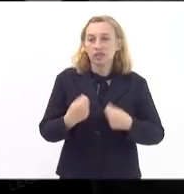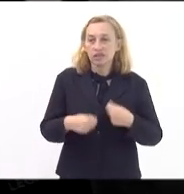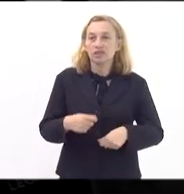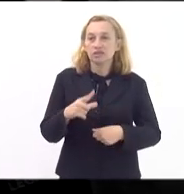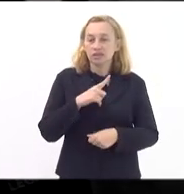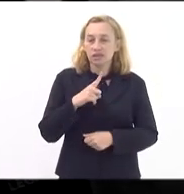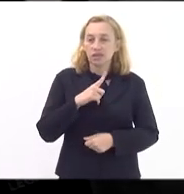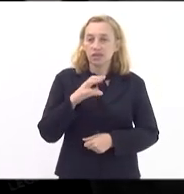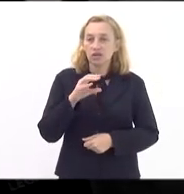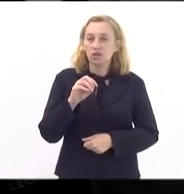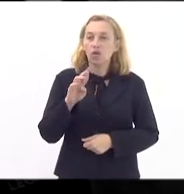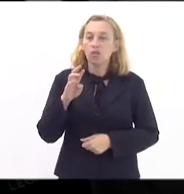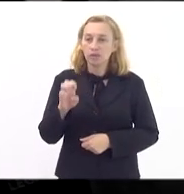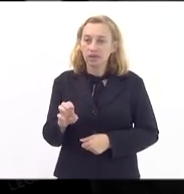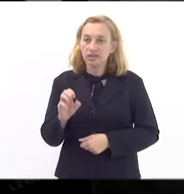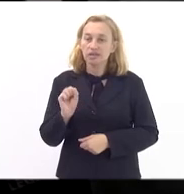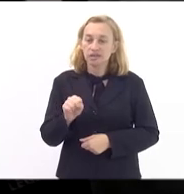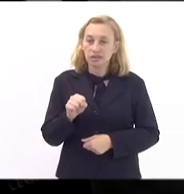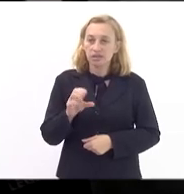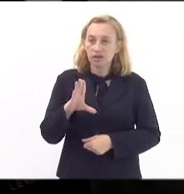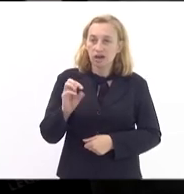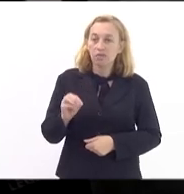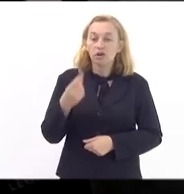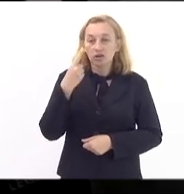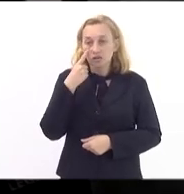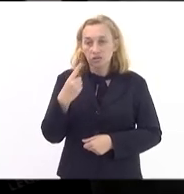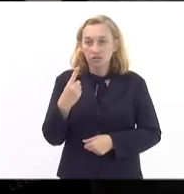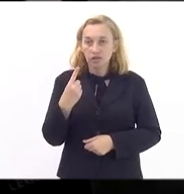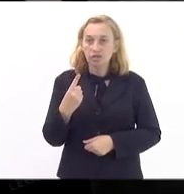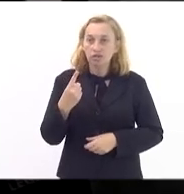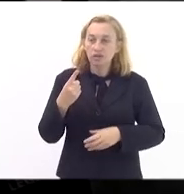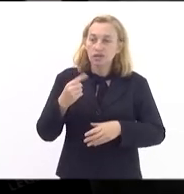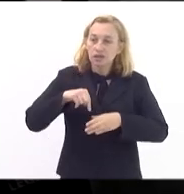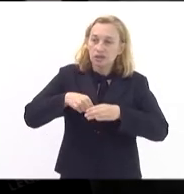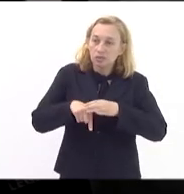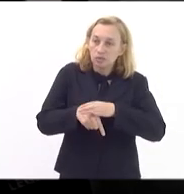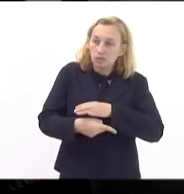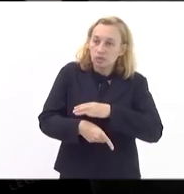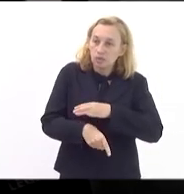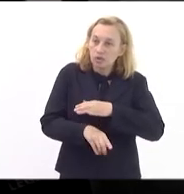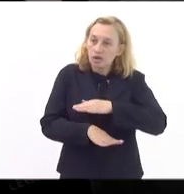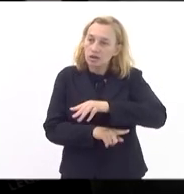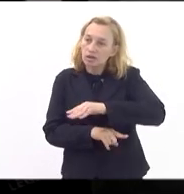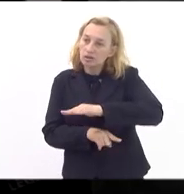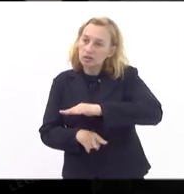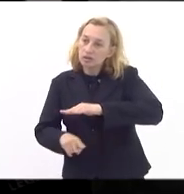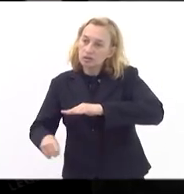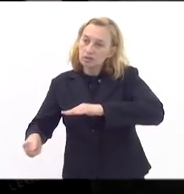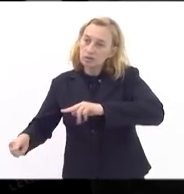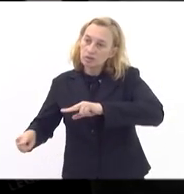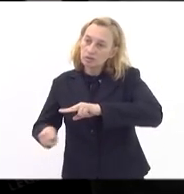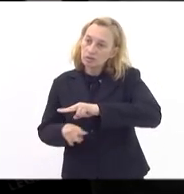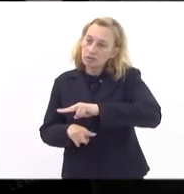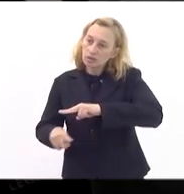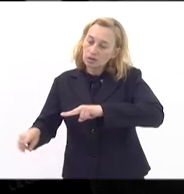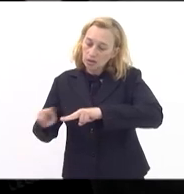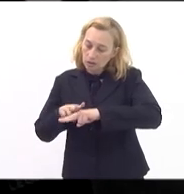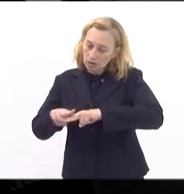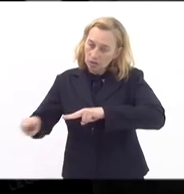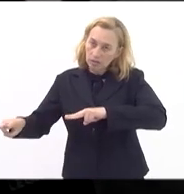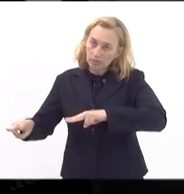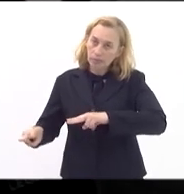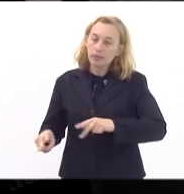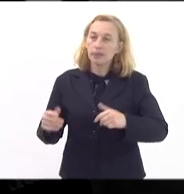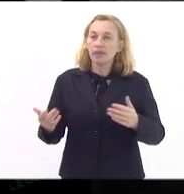cabos de cobre nesses casos o que nós estamos fazendo além de enterrar os cabos é fazendo um piloto estudando agora a blindagem